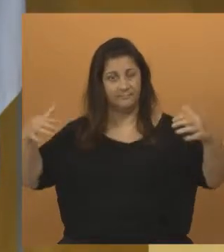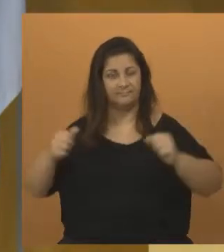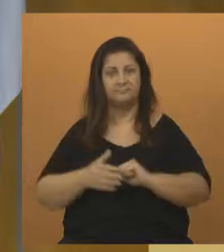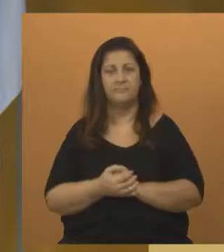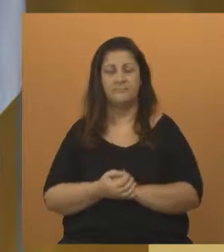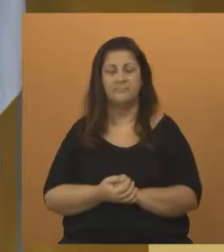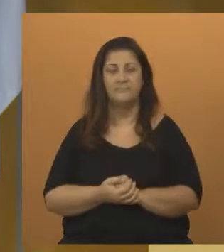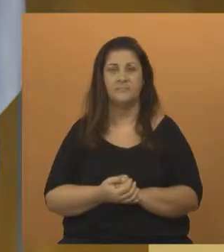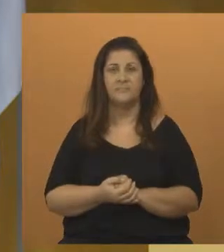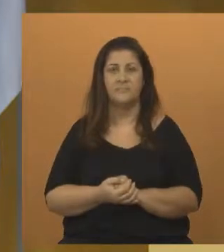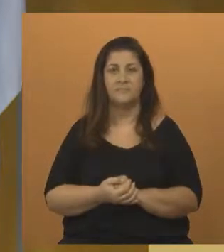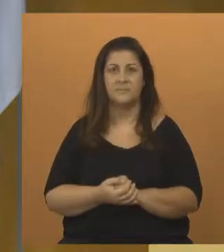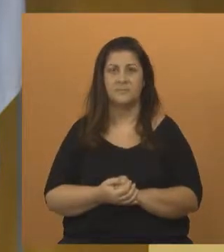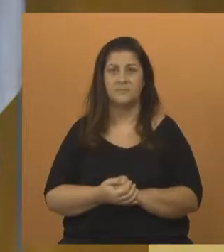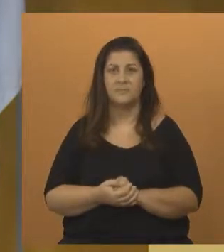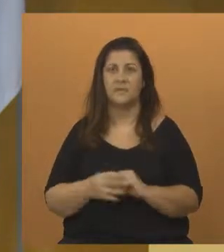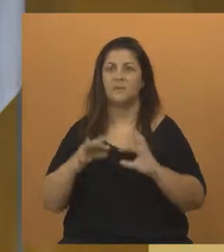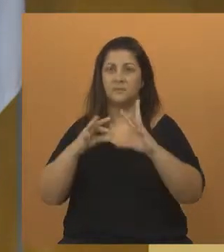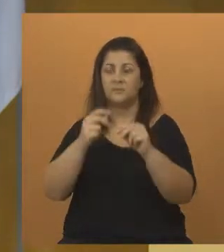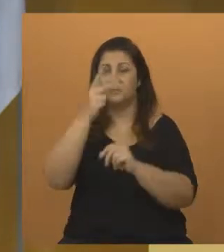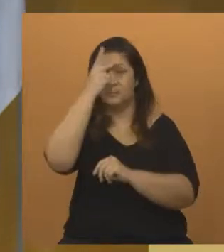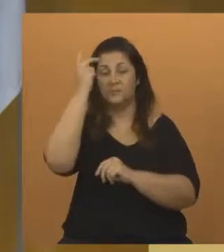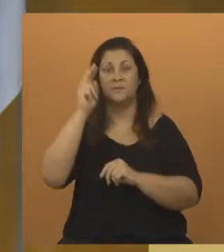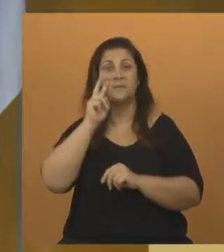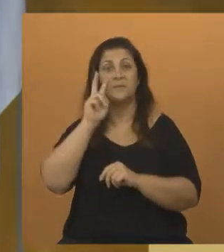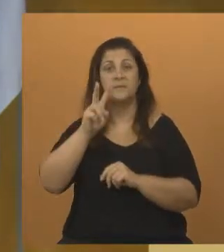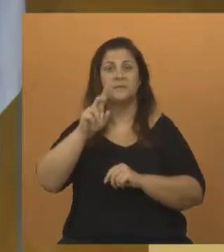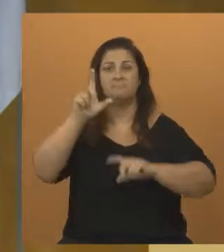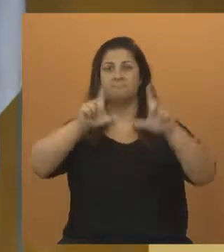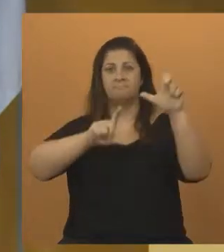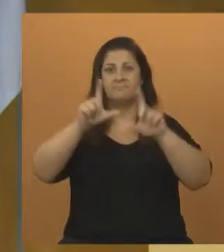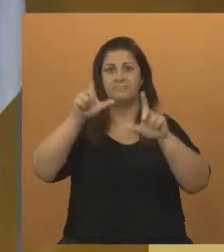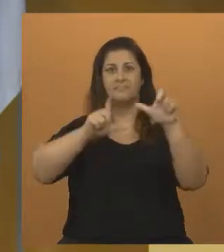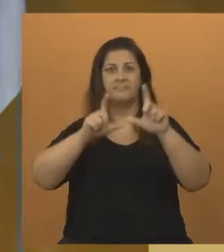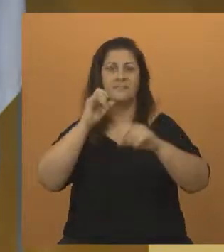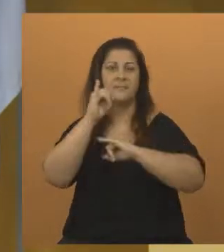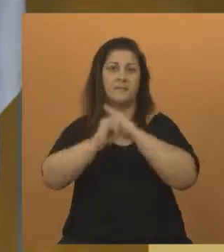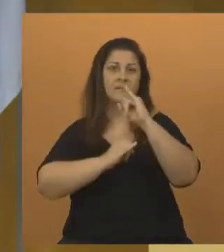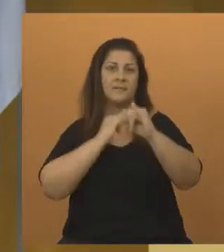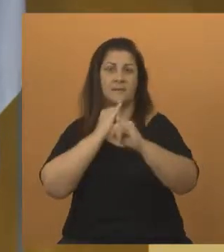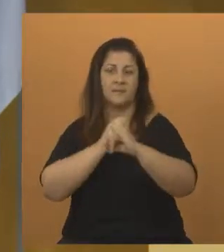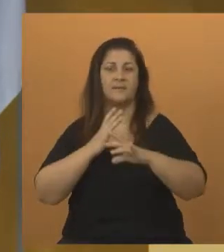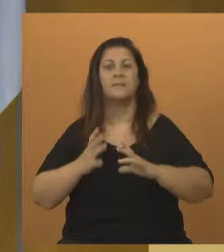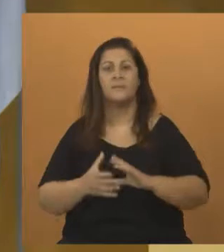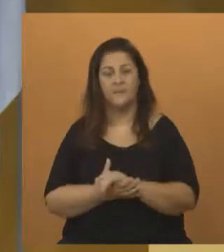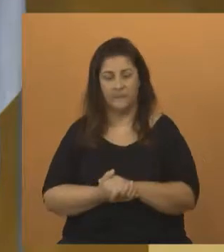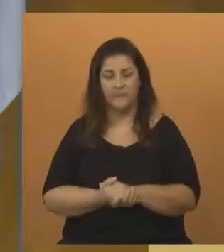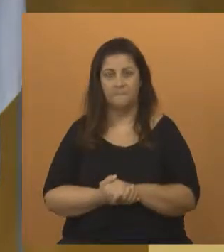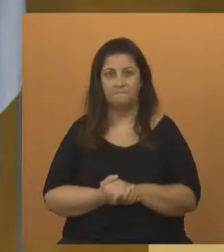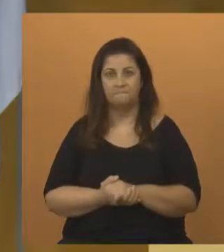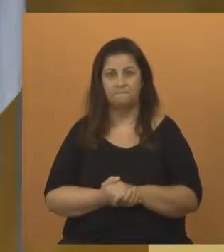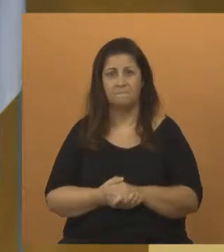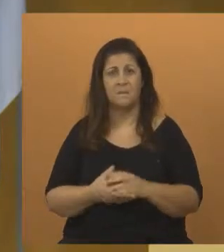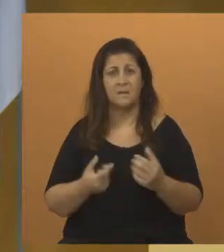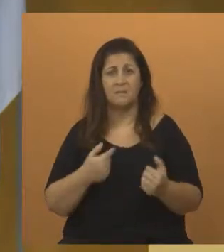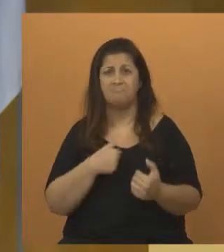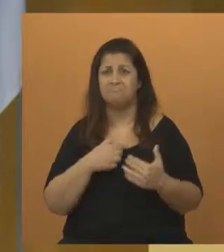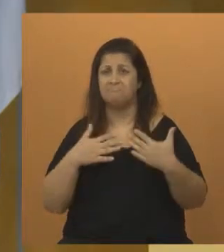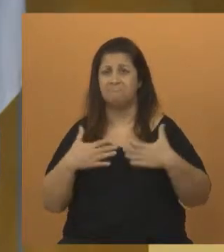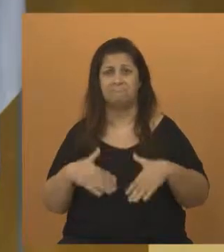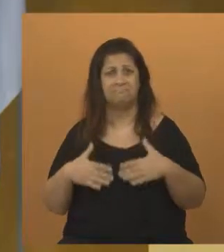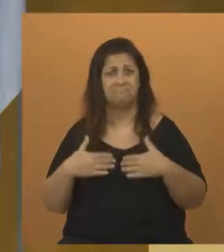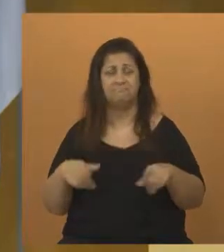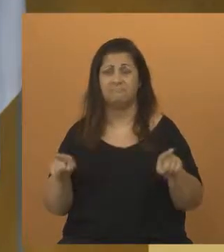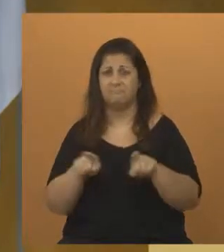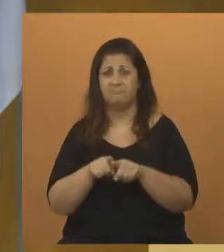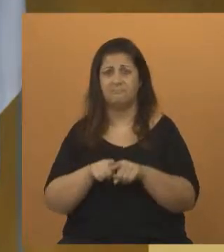Bruno Capelli, e os munícipes que nos assistem pela TV Câmara através da internet e da TV. Para mim é muito sossegado e muito tranquilo